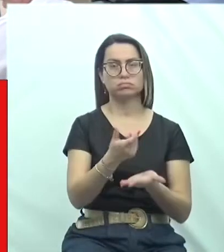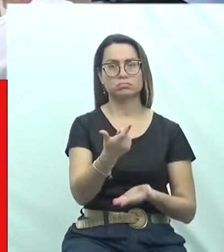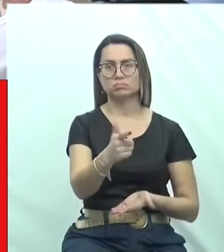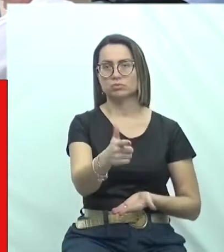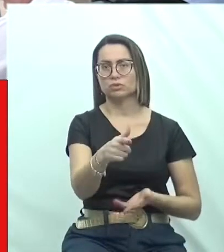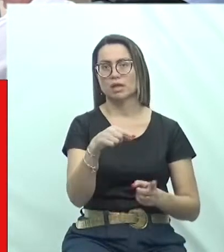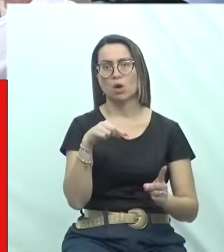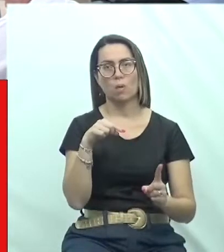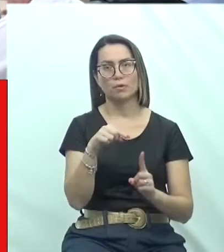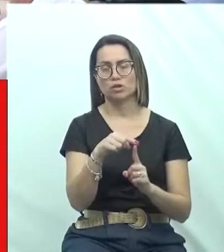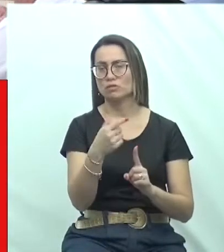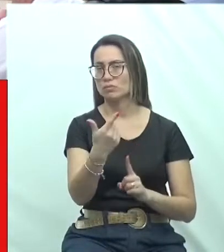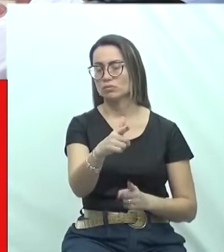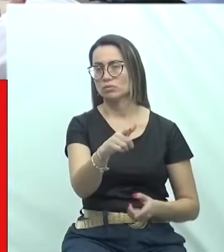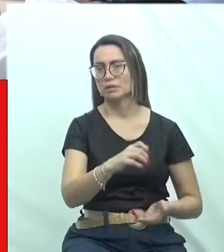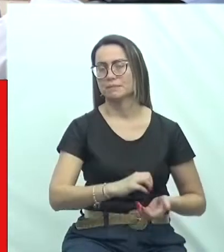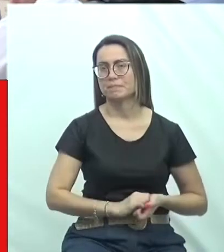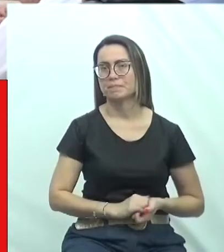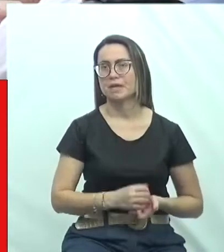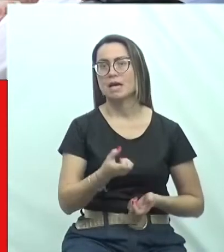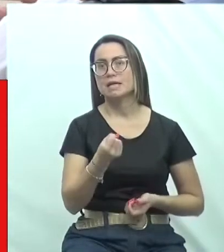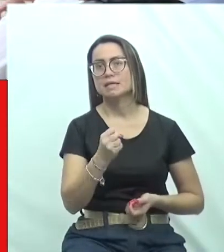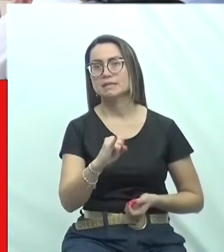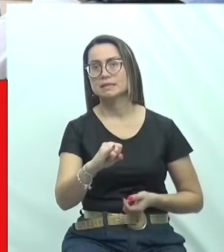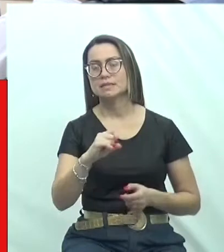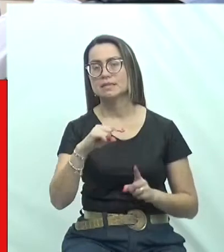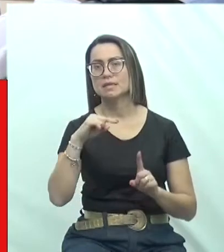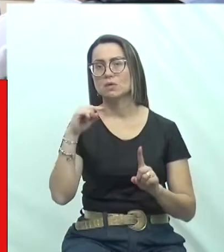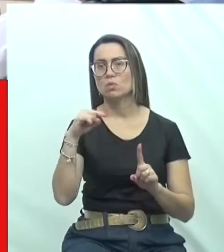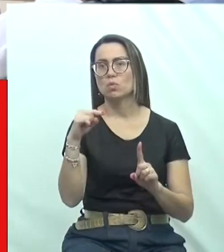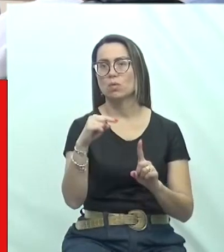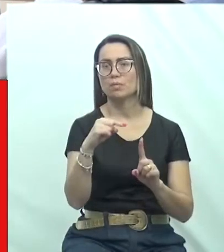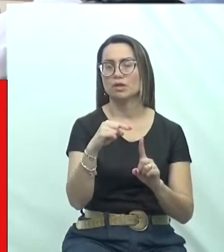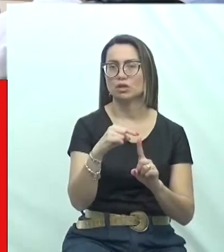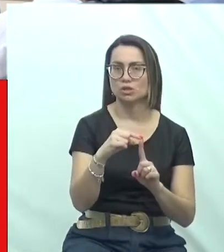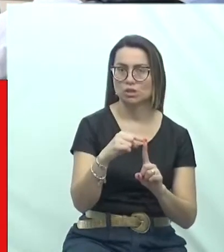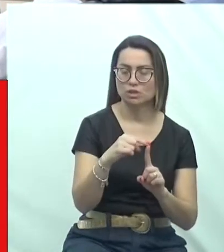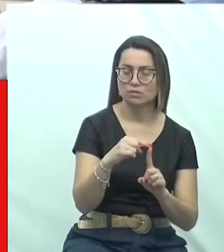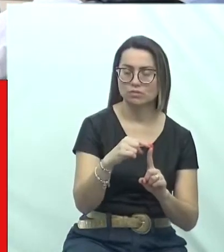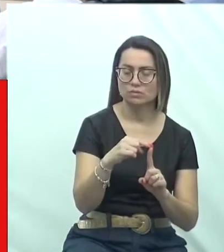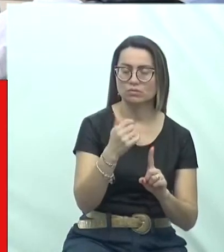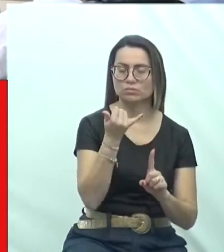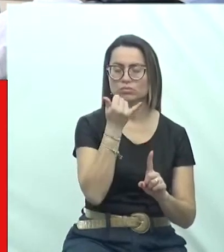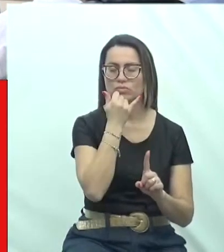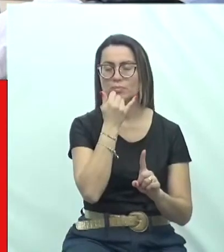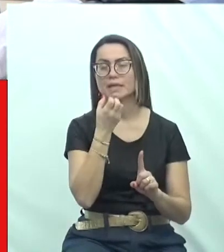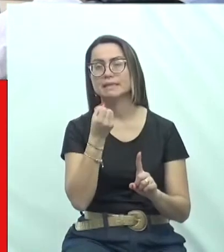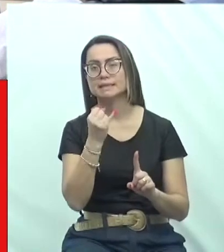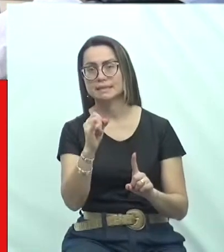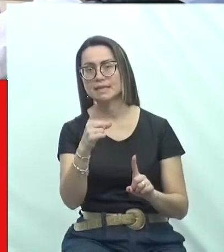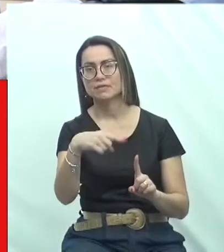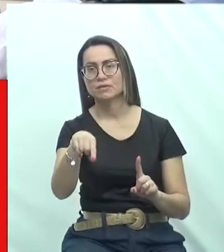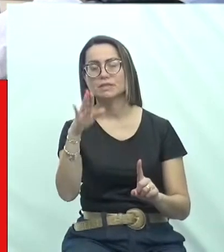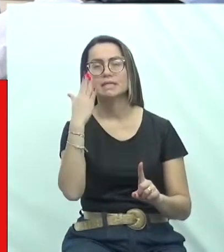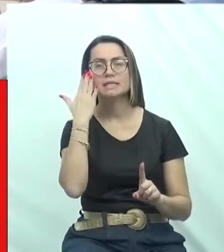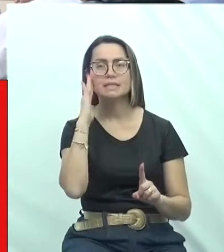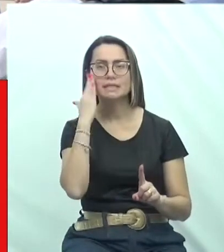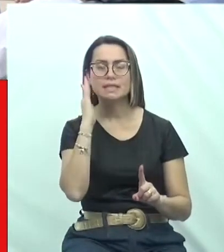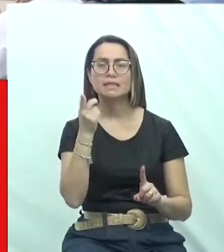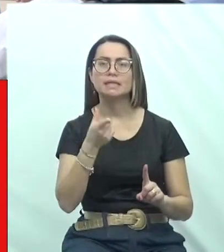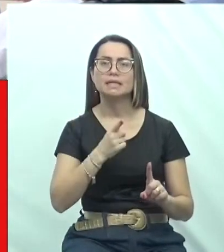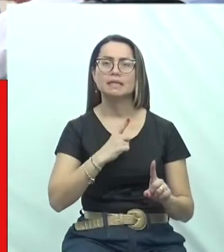E se a empresa Casan reconhece que existe essa situação de ar na